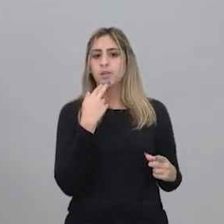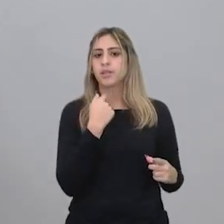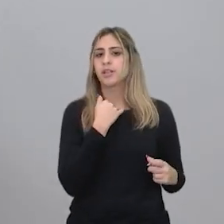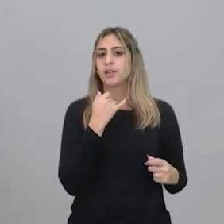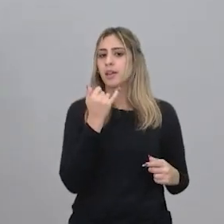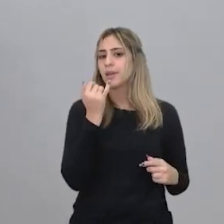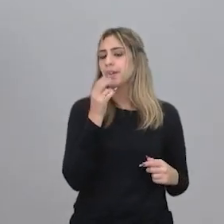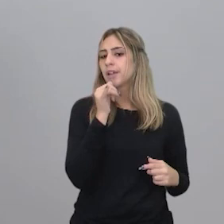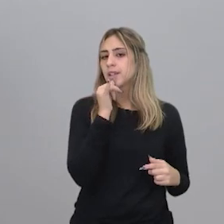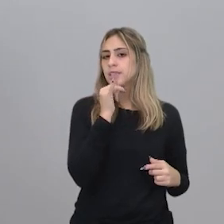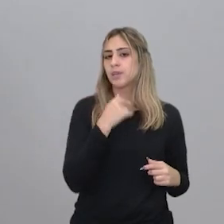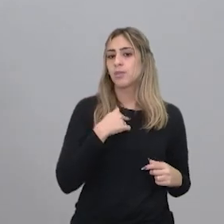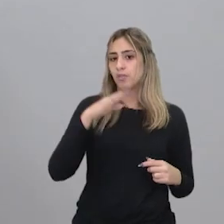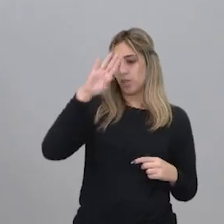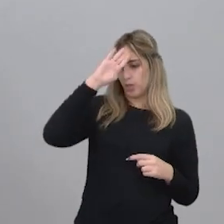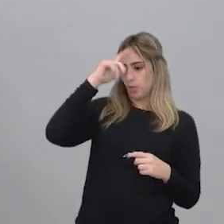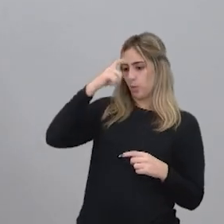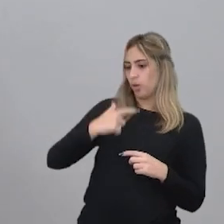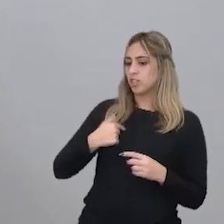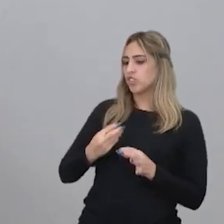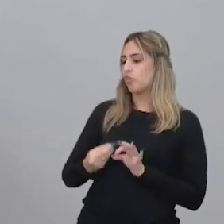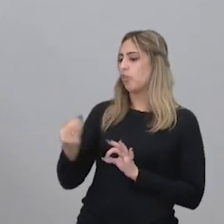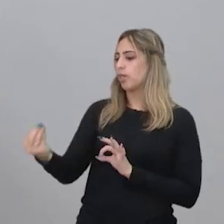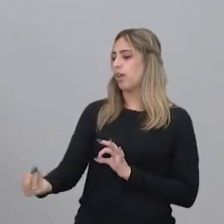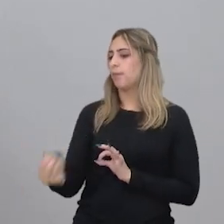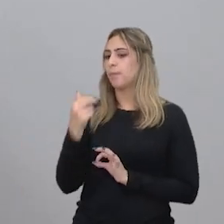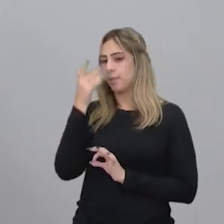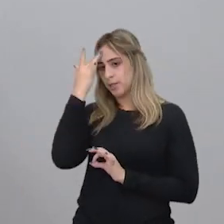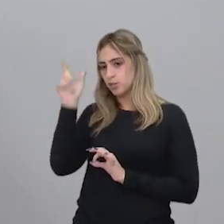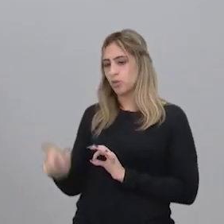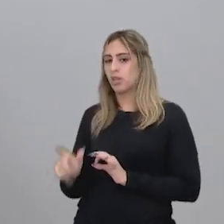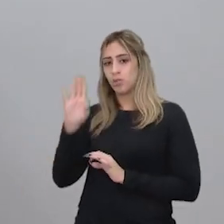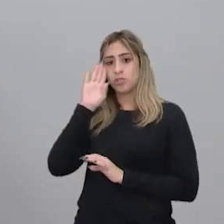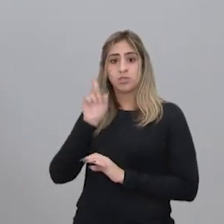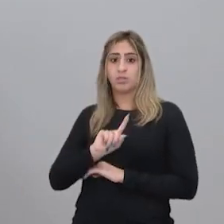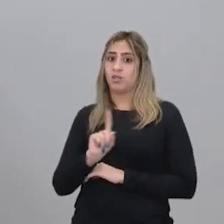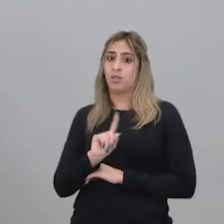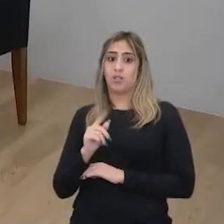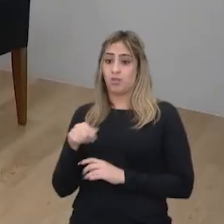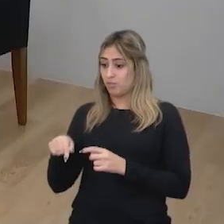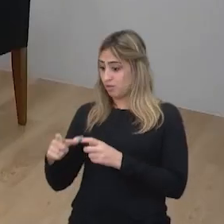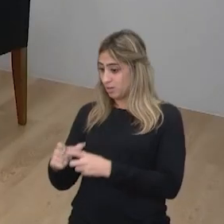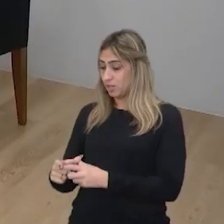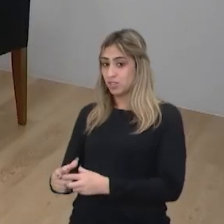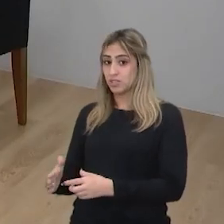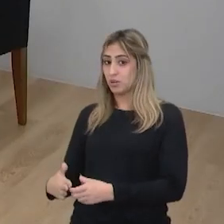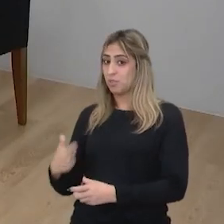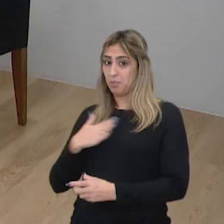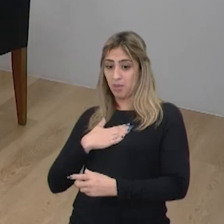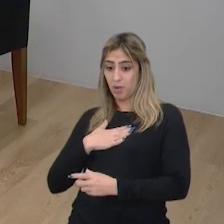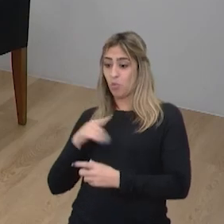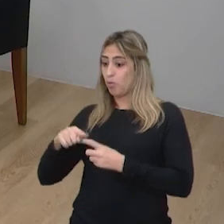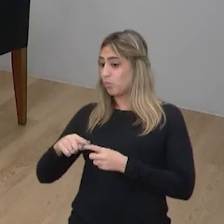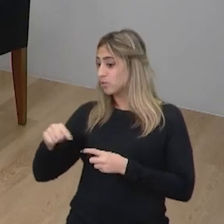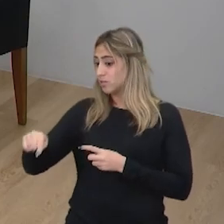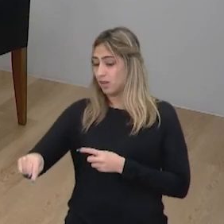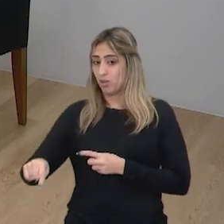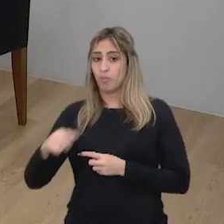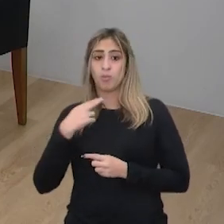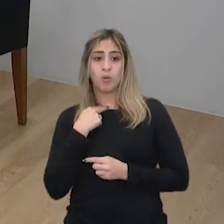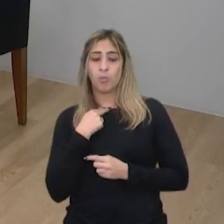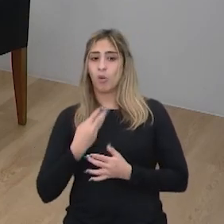pego o meu kit e vou te dar? Não, eu tenho que pegar coisas que estão no meu kit, para mim, do seu kit para você. Então, é interessante